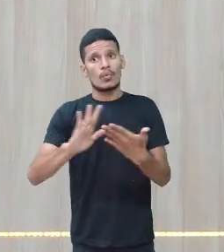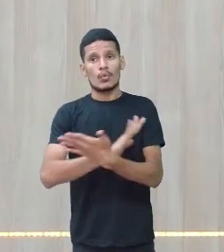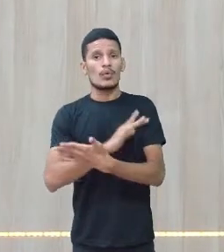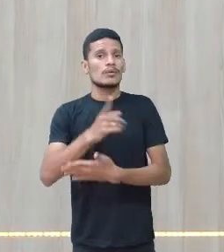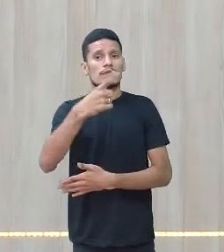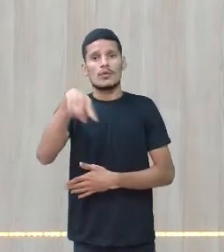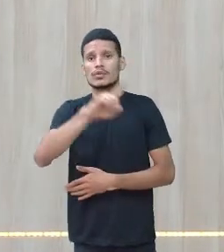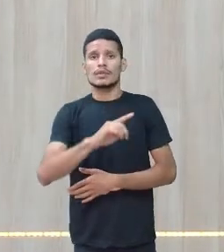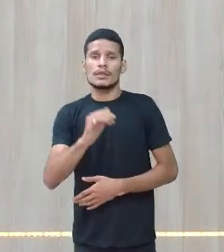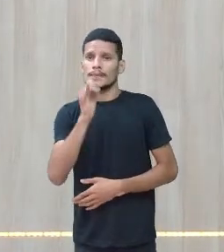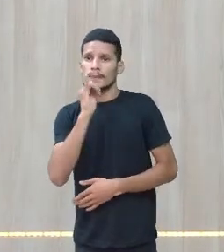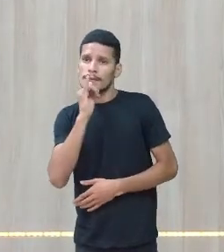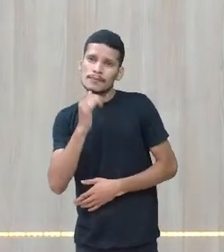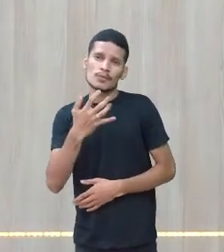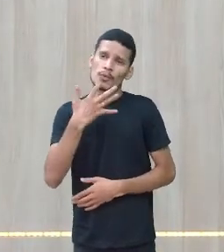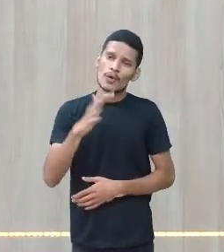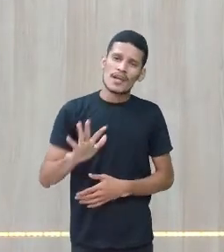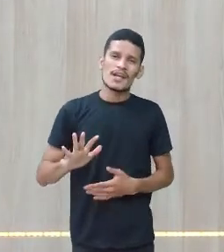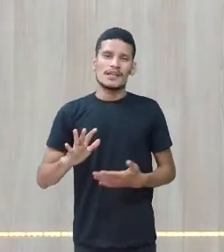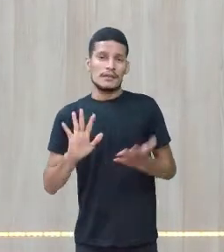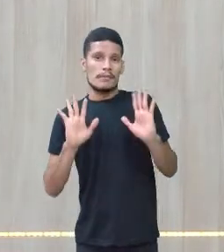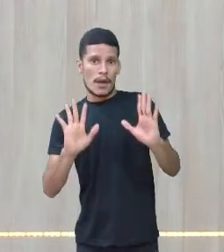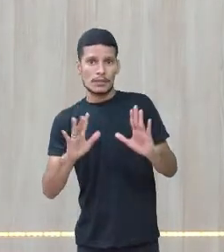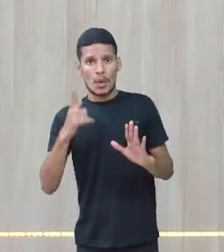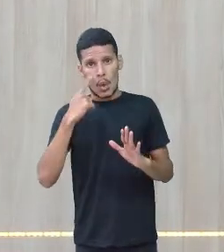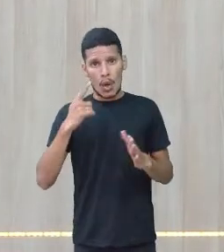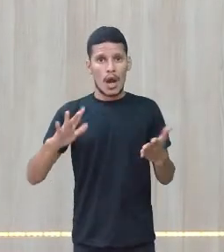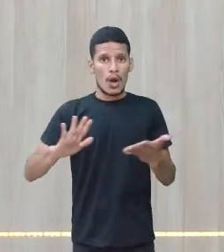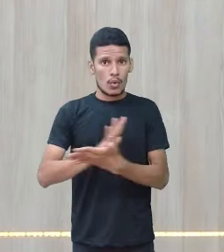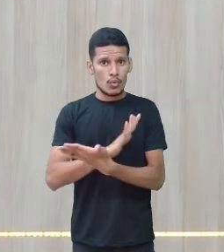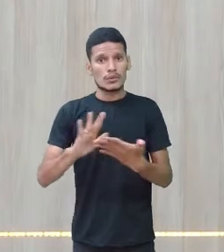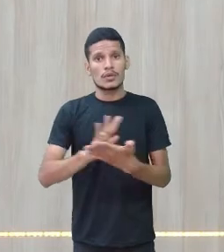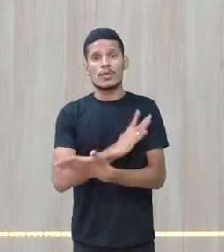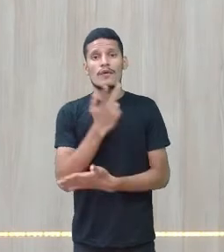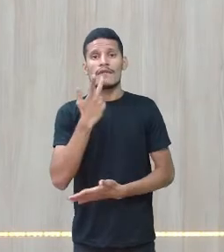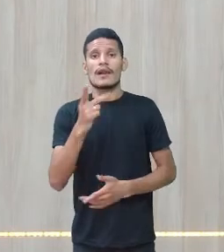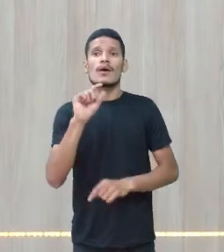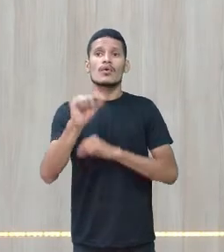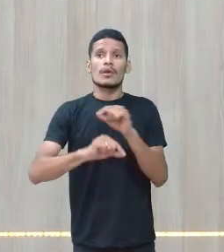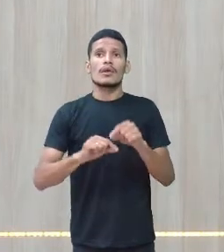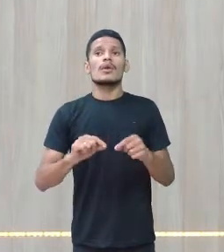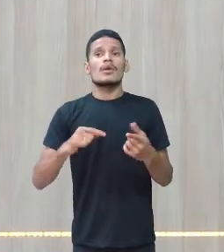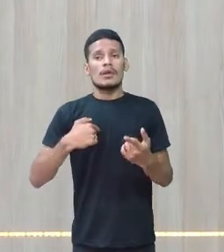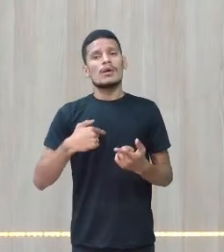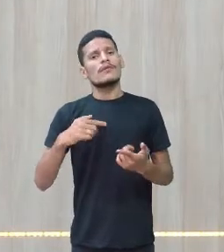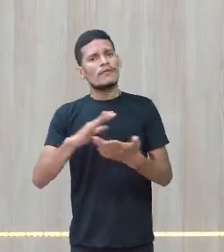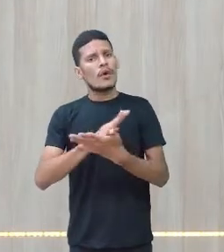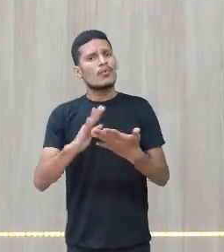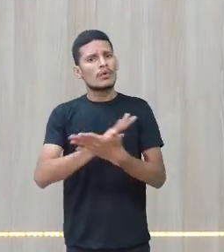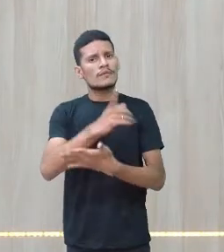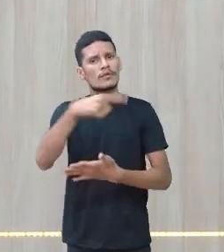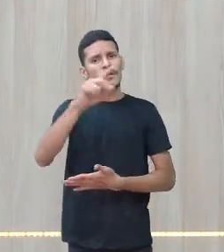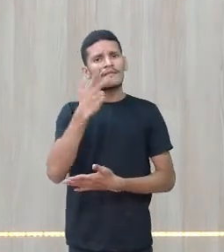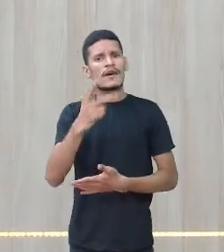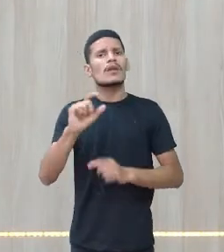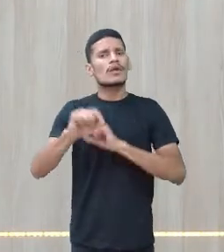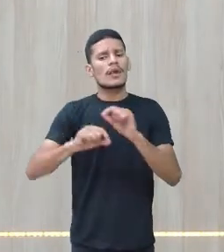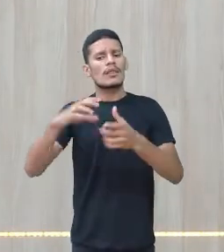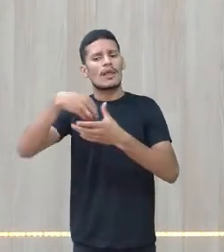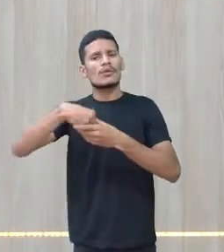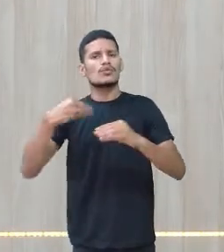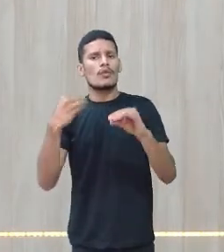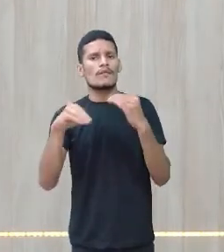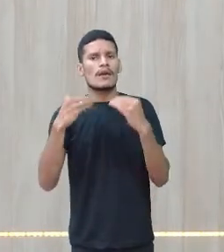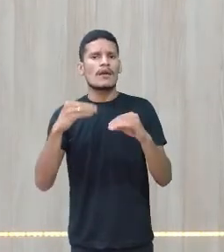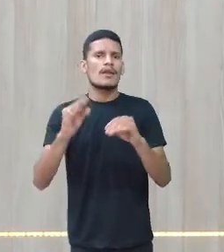professora, a gente não está ouvindo falar muito, não. Então, algumas a gente vai dizer assim, eu ouvi falar, eu vi isso numa novela, né? Eu vi